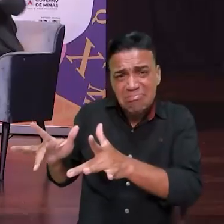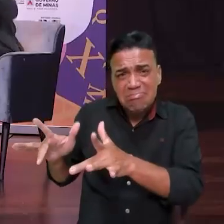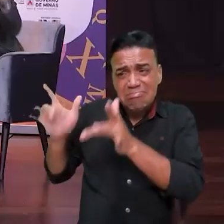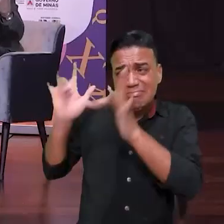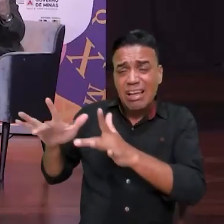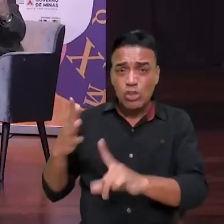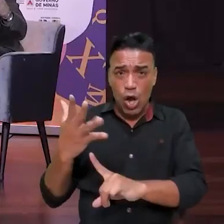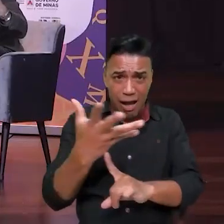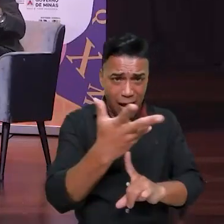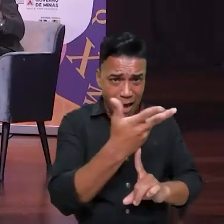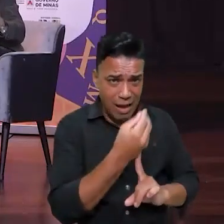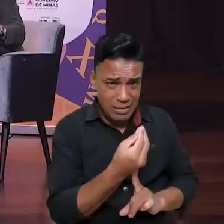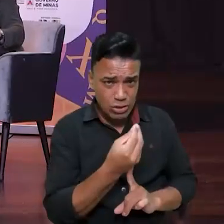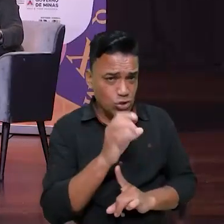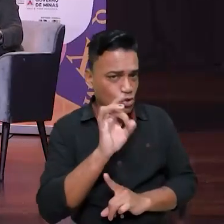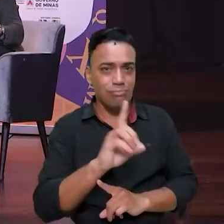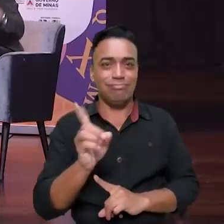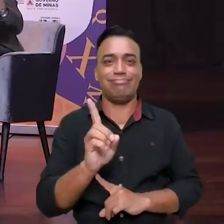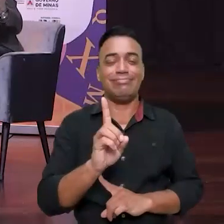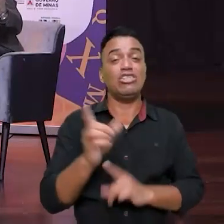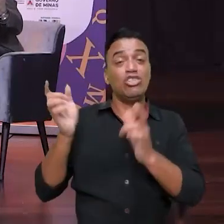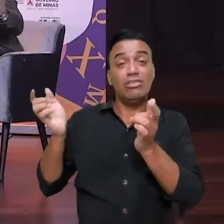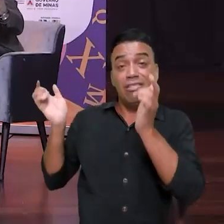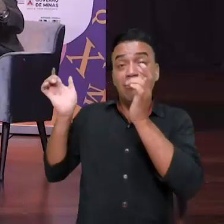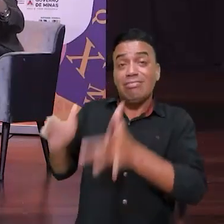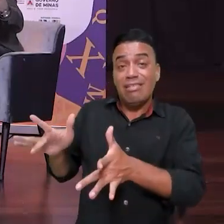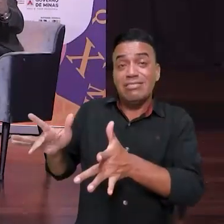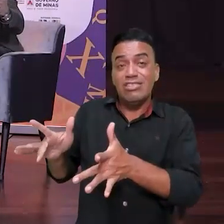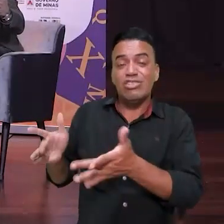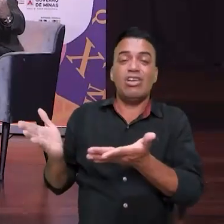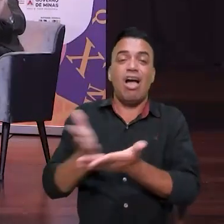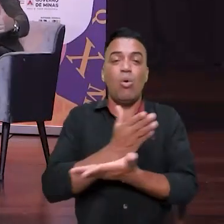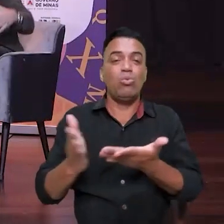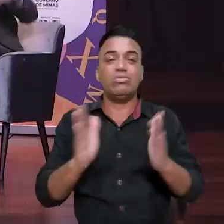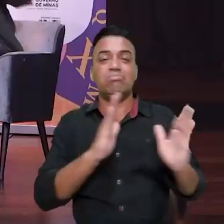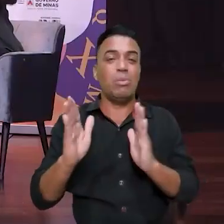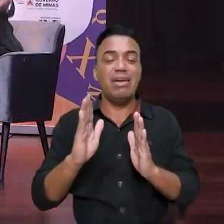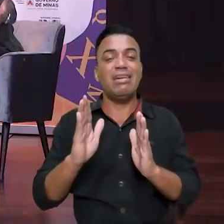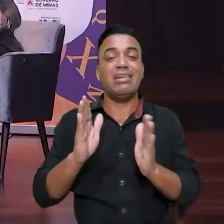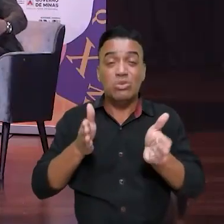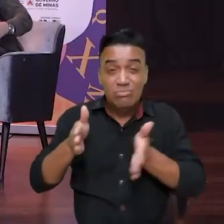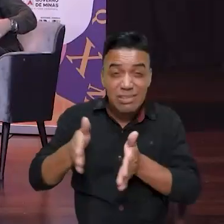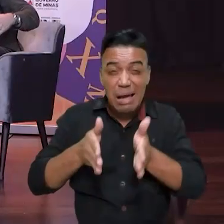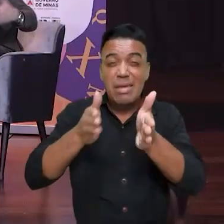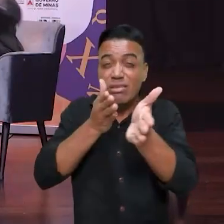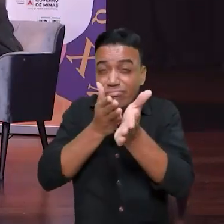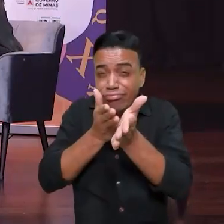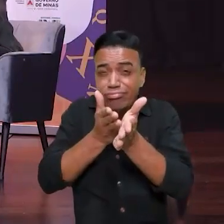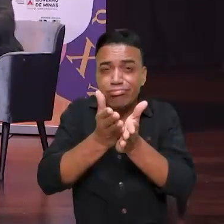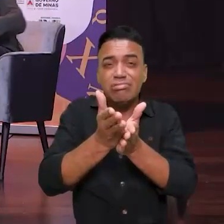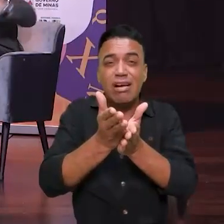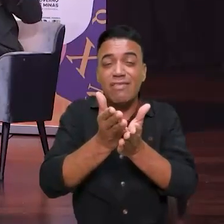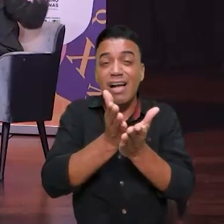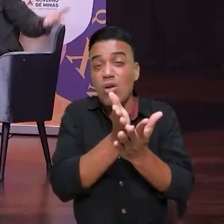não só da arte, né? Assim, porque a gente desiste, né? Em diversos momentos a gente desiste de seguir aquele caminho, a gente vai